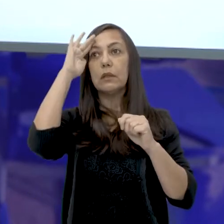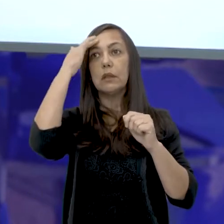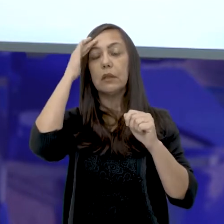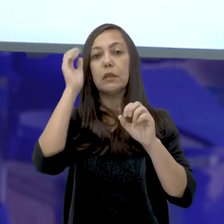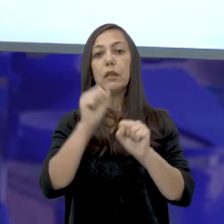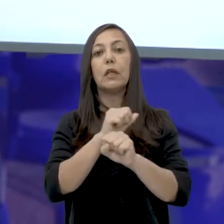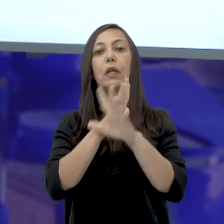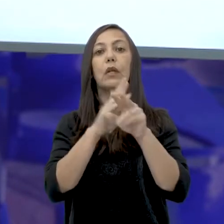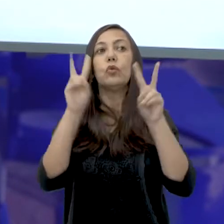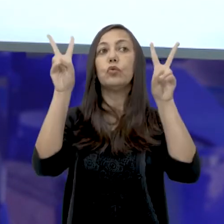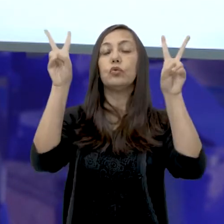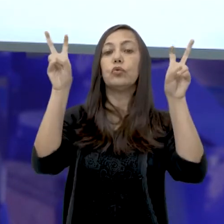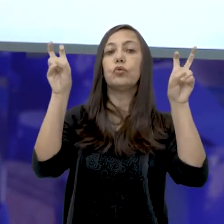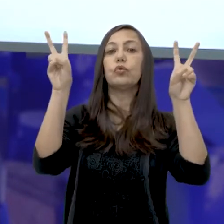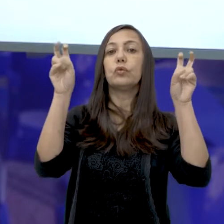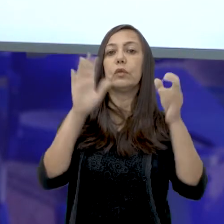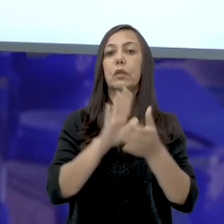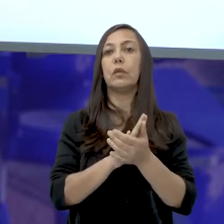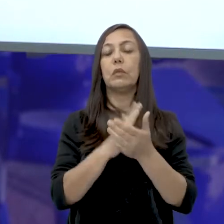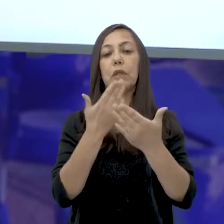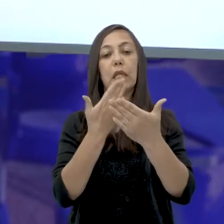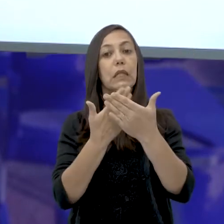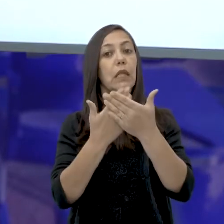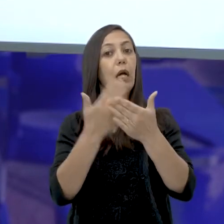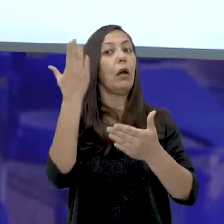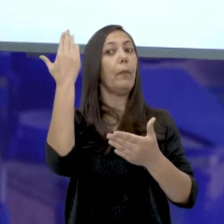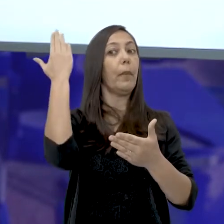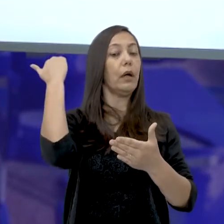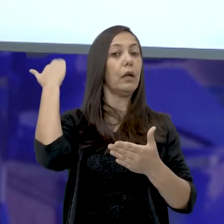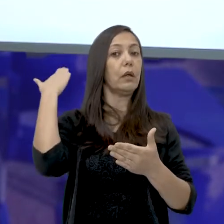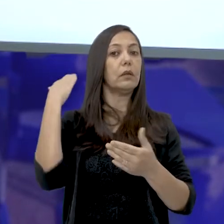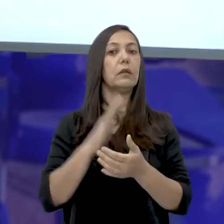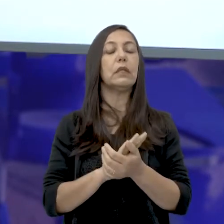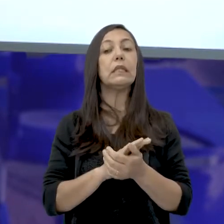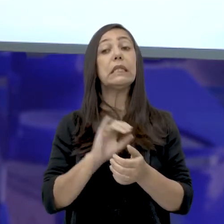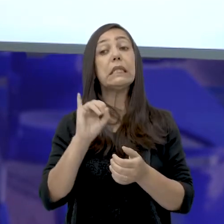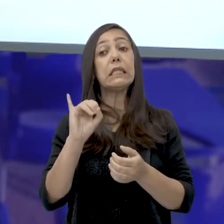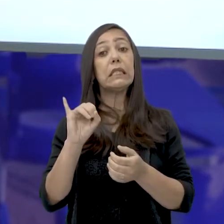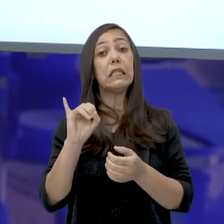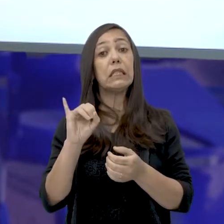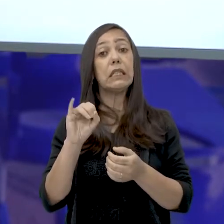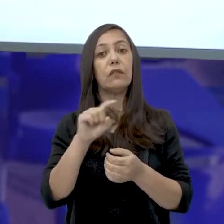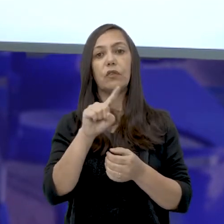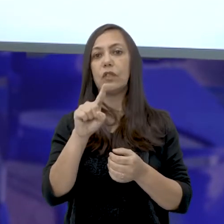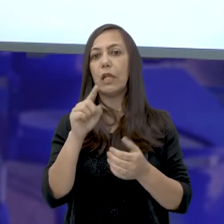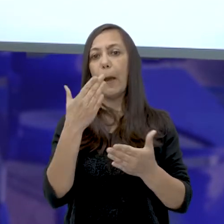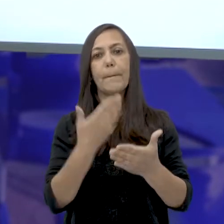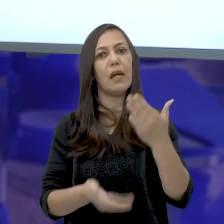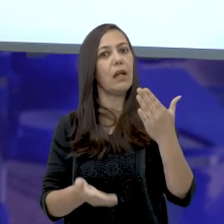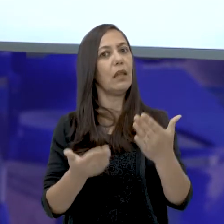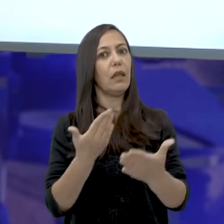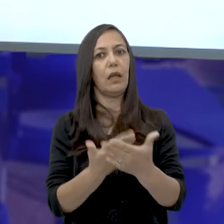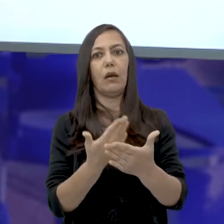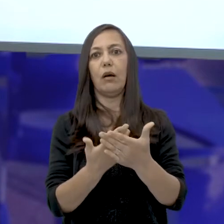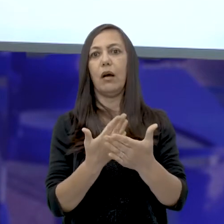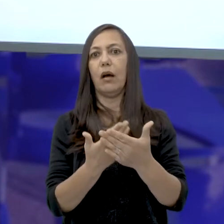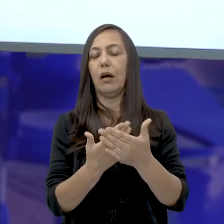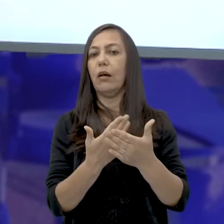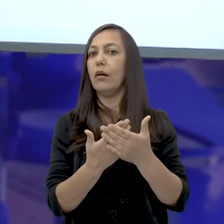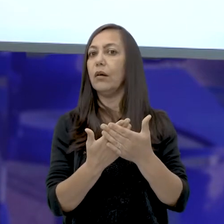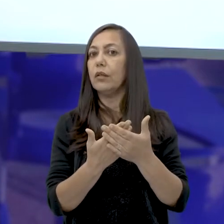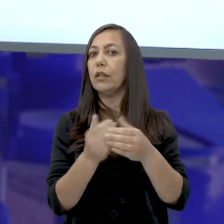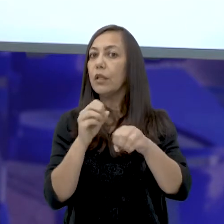respostas que podem ser encontradas aí em cada situação aí